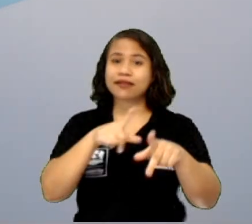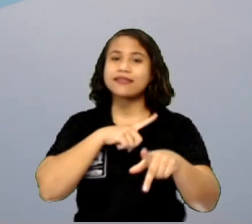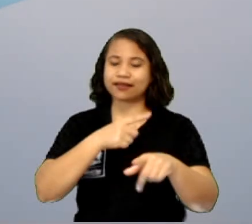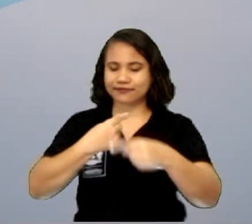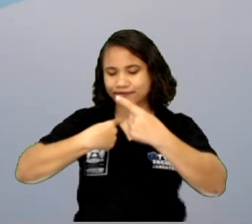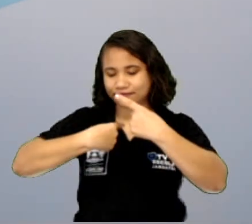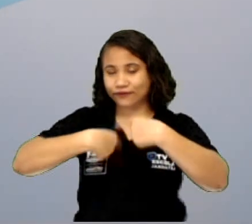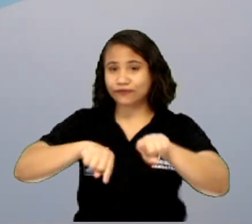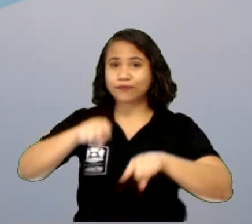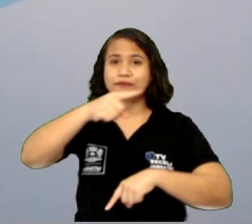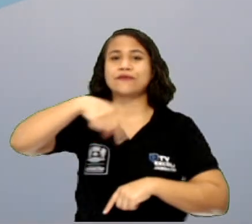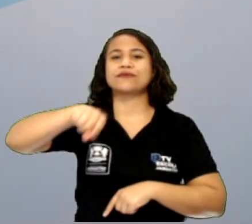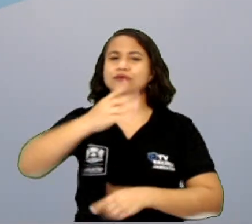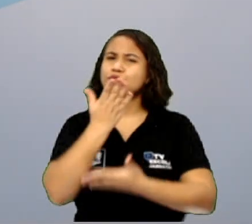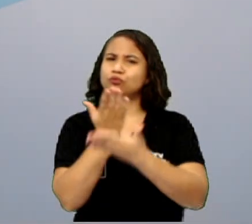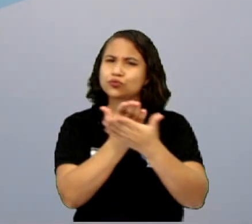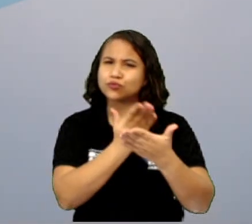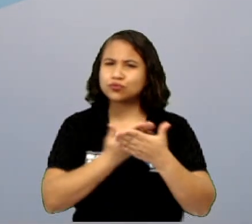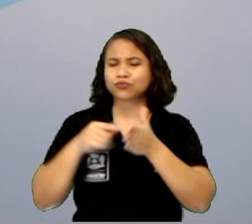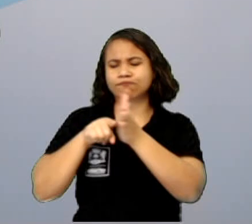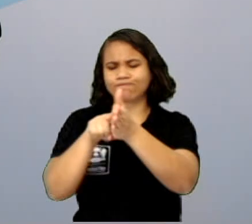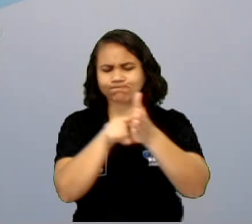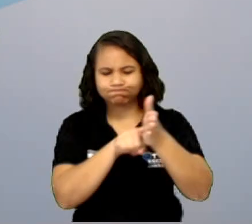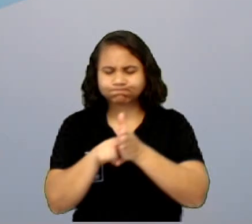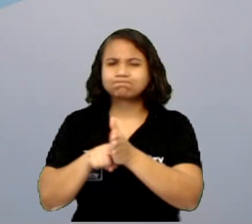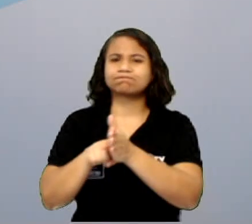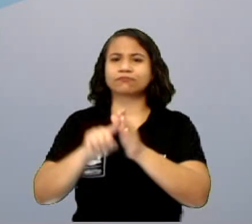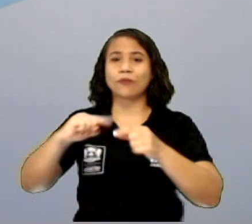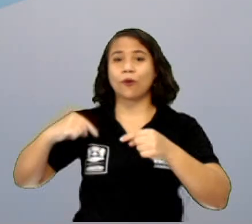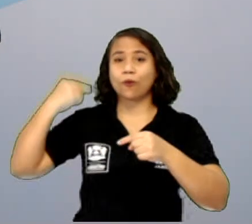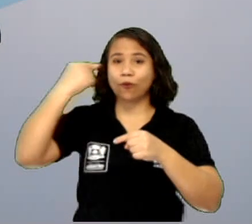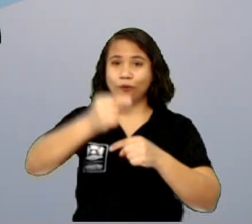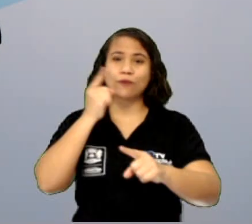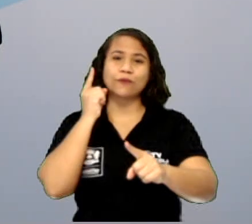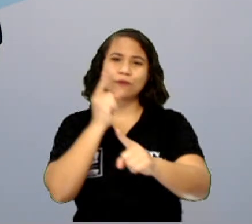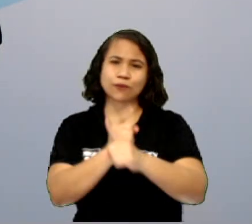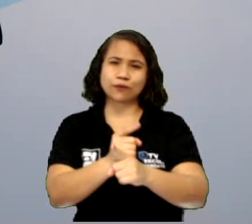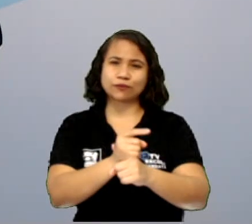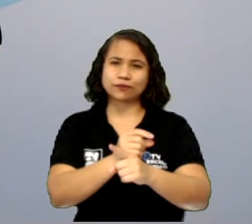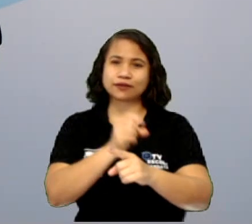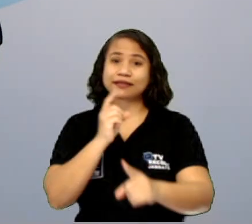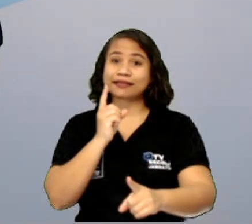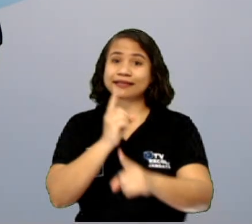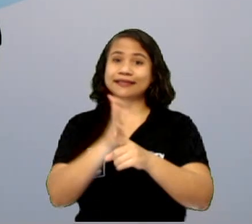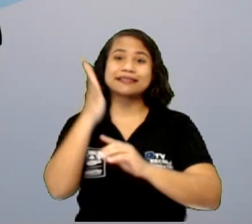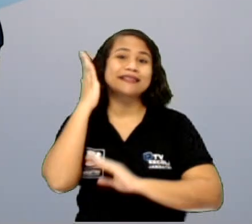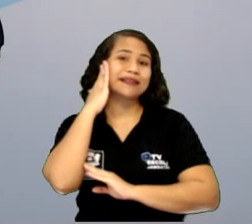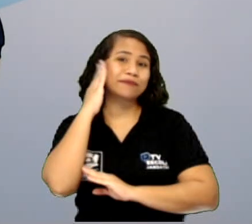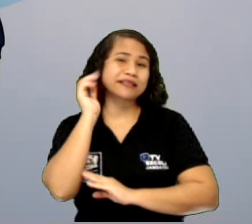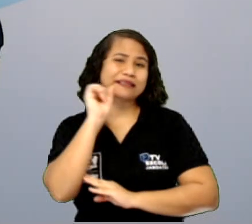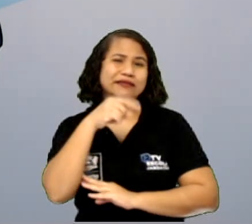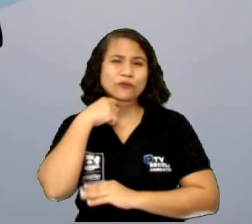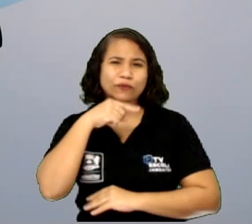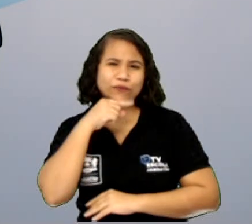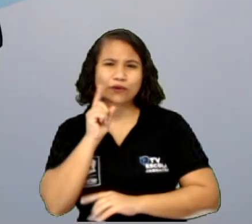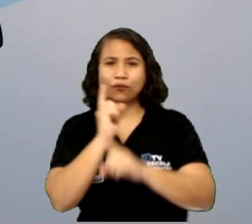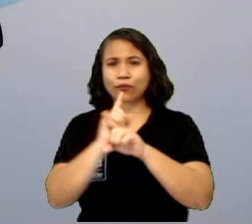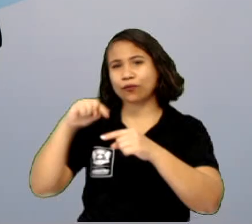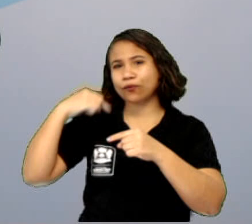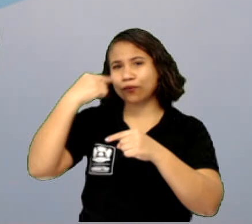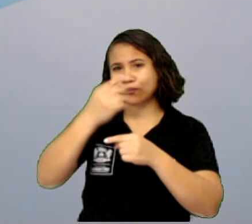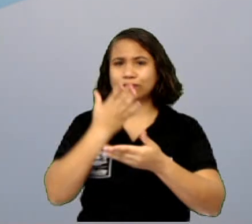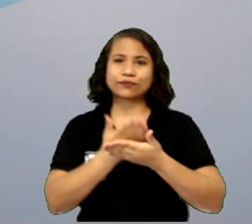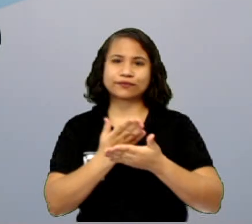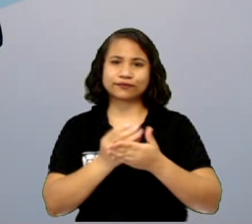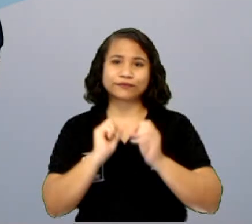desafio para Você estude Pesquise no nosso próximo encontro a gente vai desvendar esse mistério caso você não consiga desvendar antes de